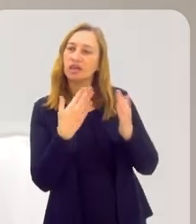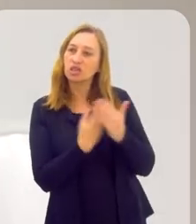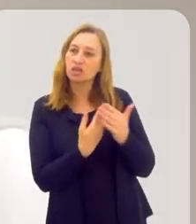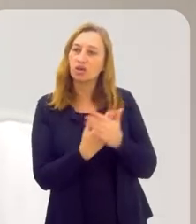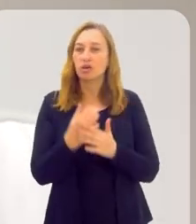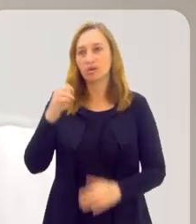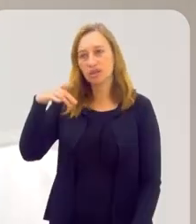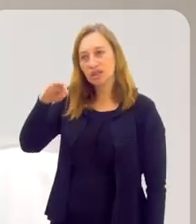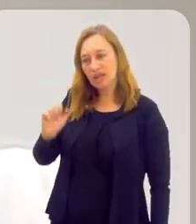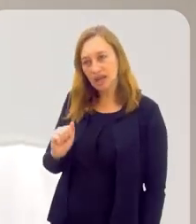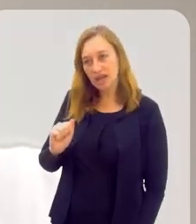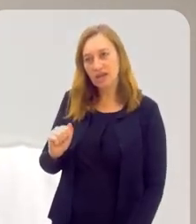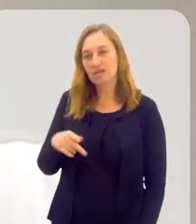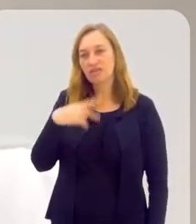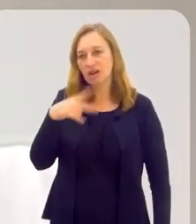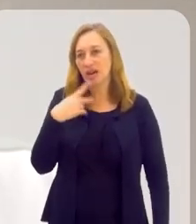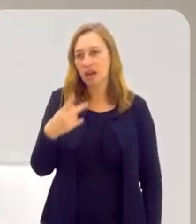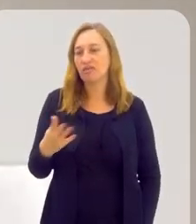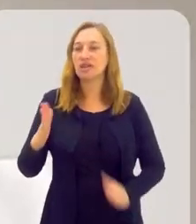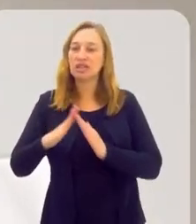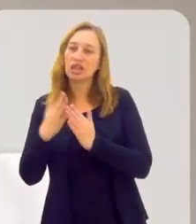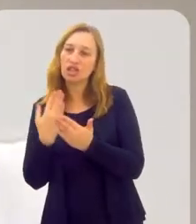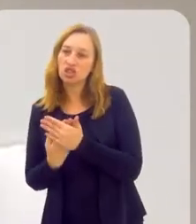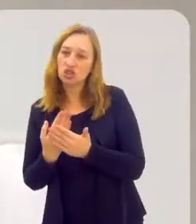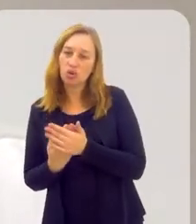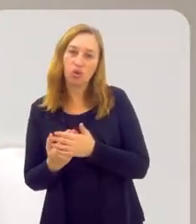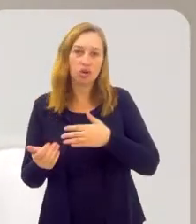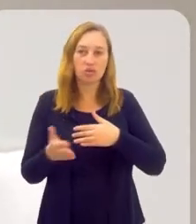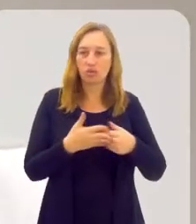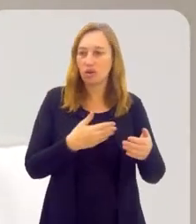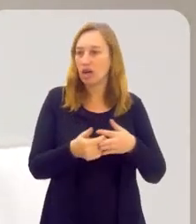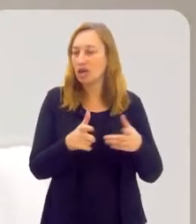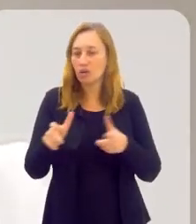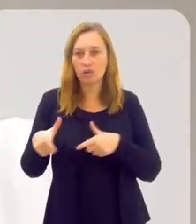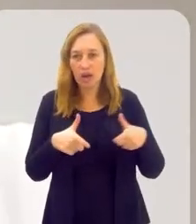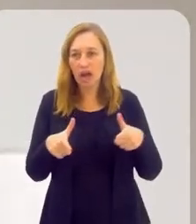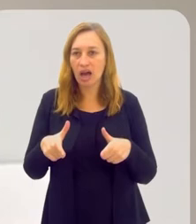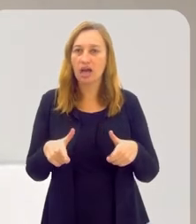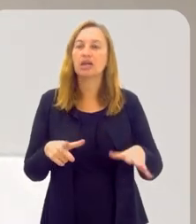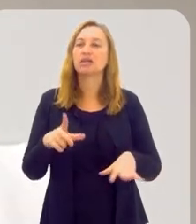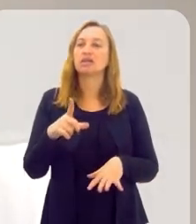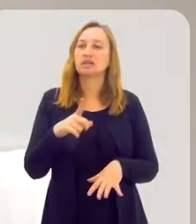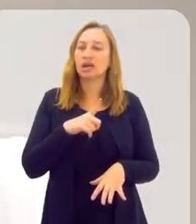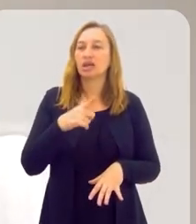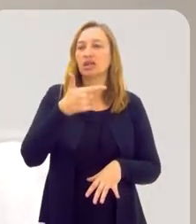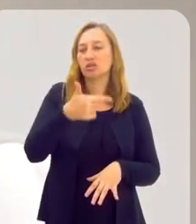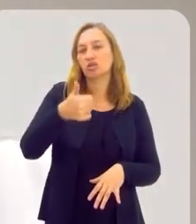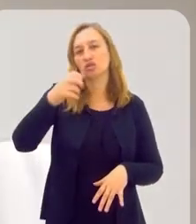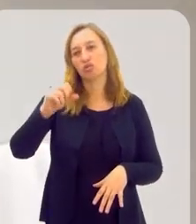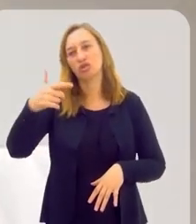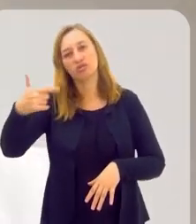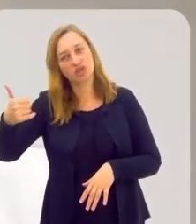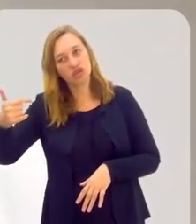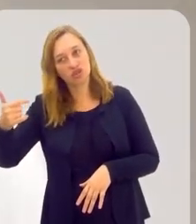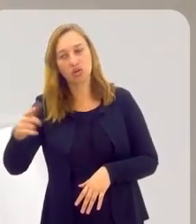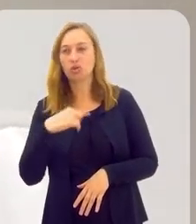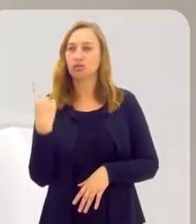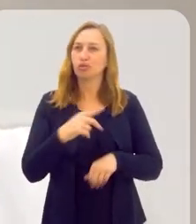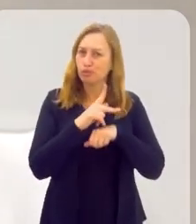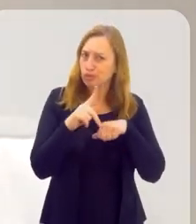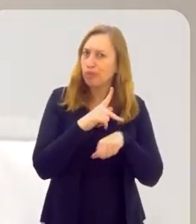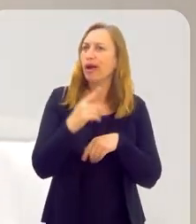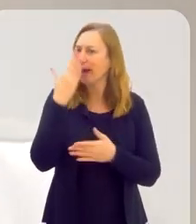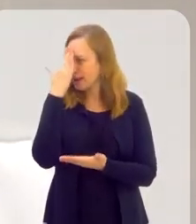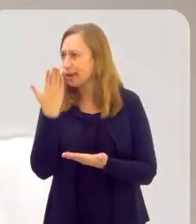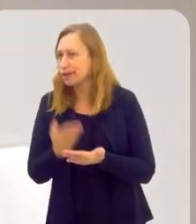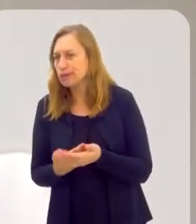bocadinho a Daniela falava do caso que há na escola, nas escolas, nas turmas. Ainda há, em 2022, no nosso